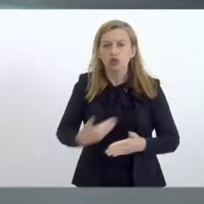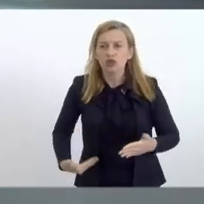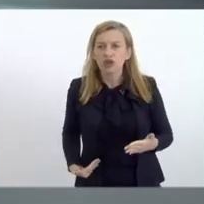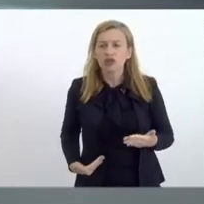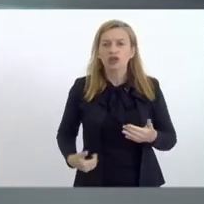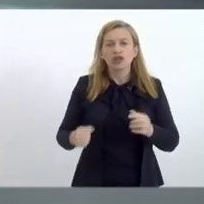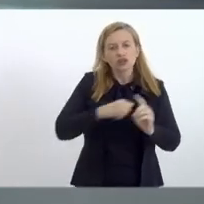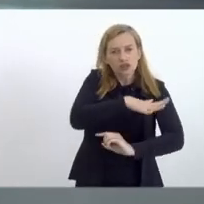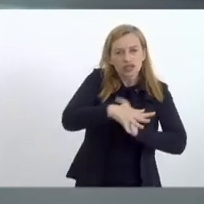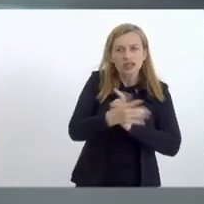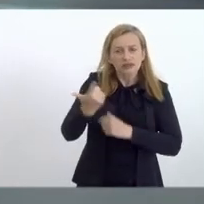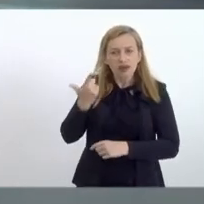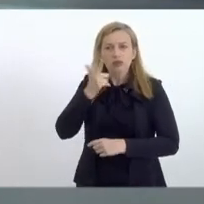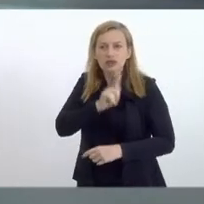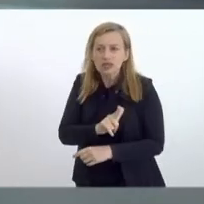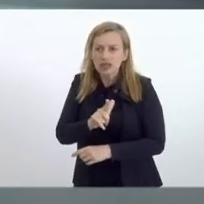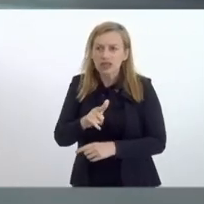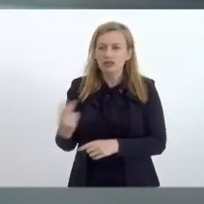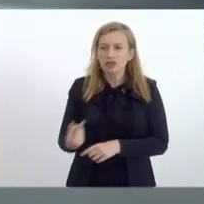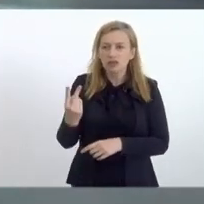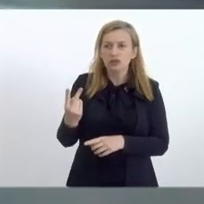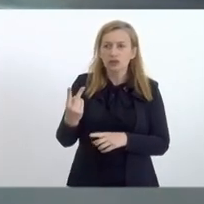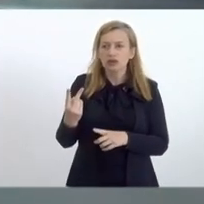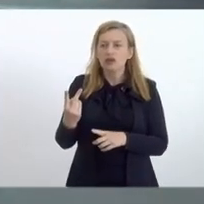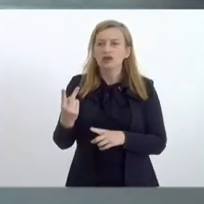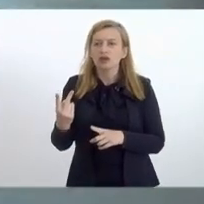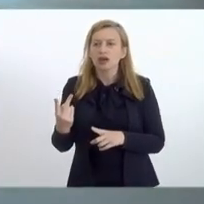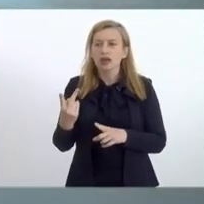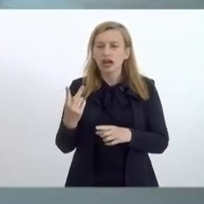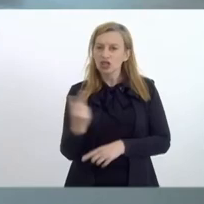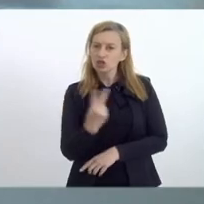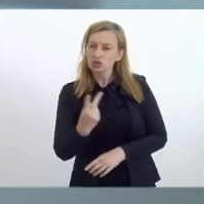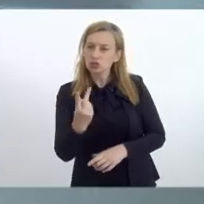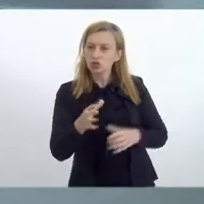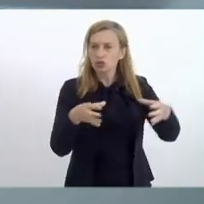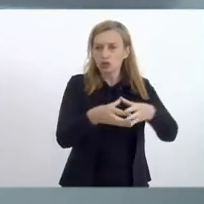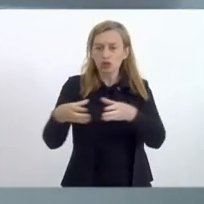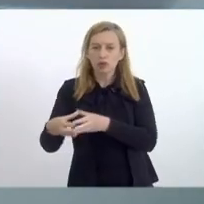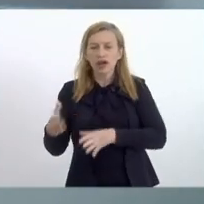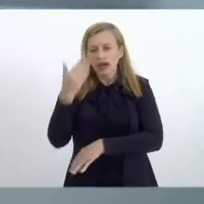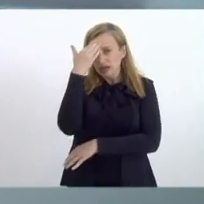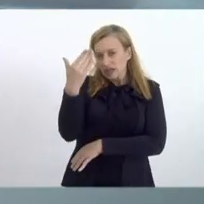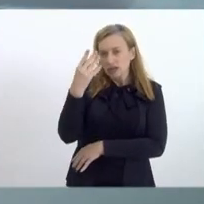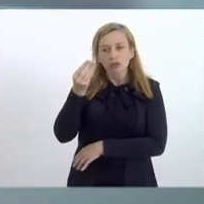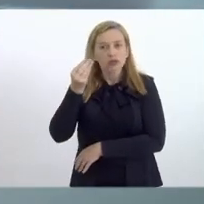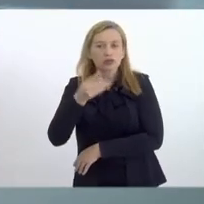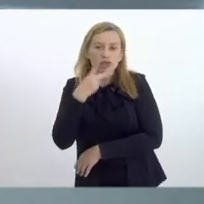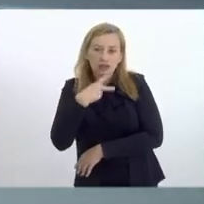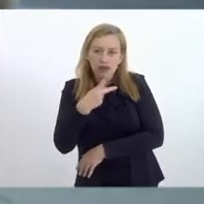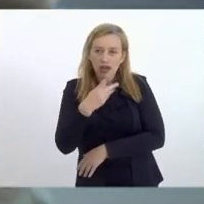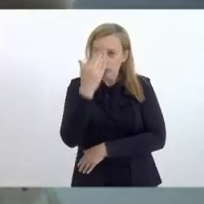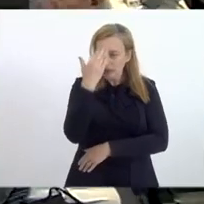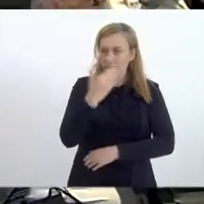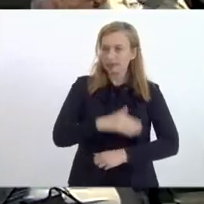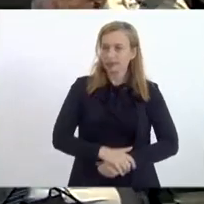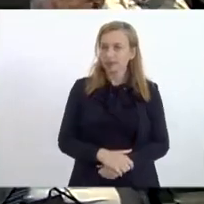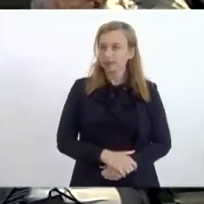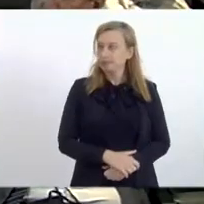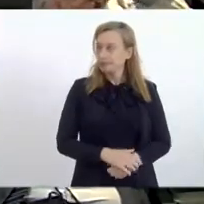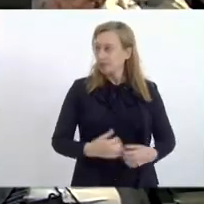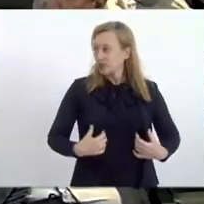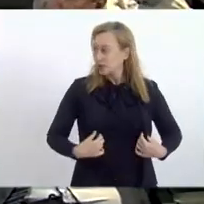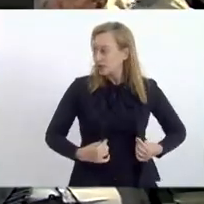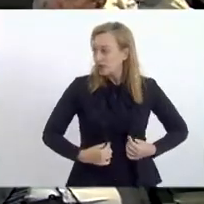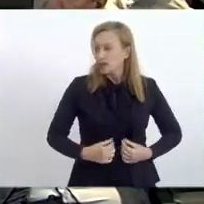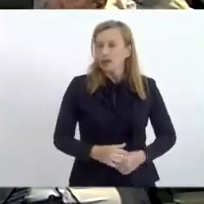ganhar com a valorização dessas categorias. Agradeço mais uma vez a oportunidade de falar. Muito obrigada.